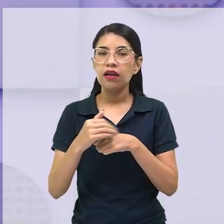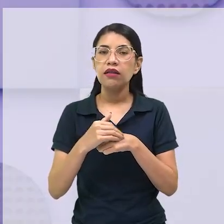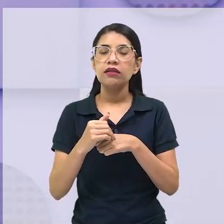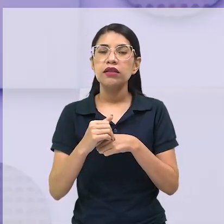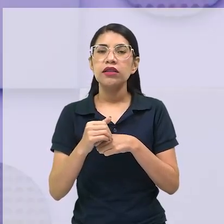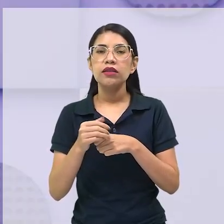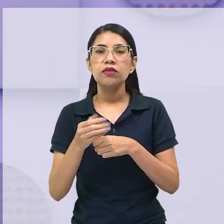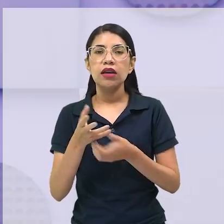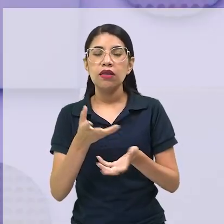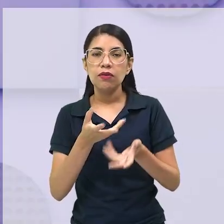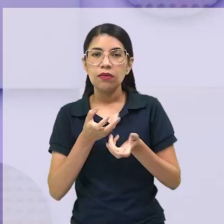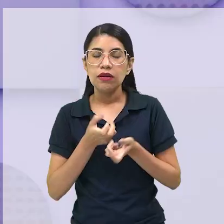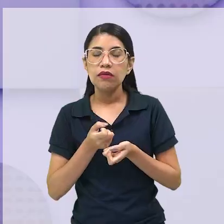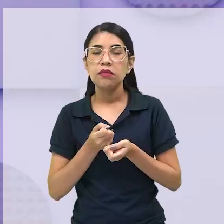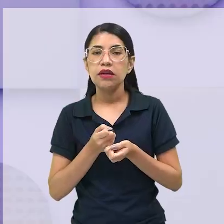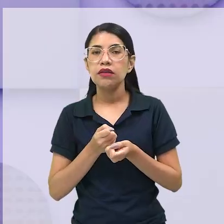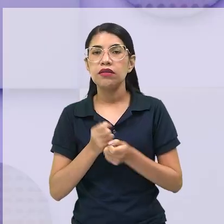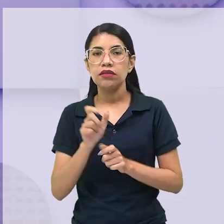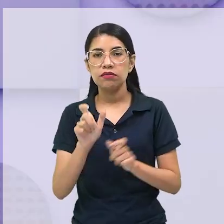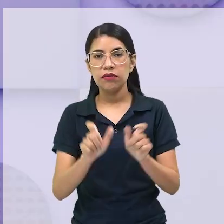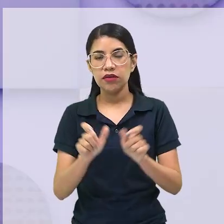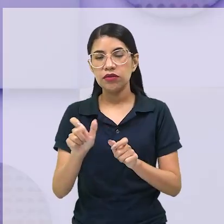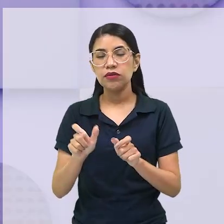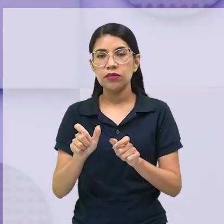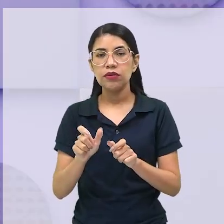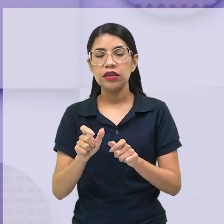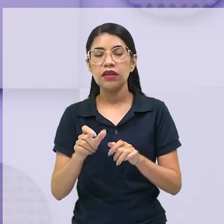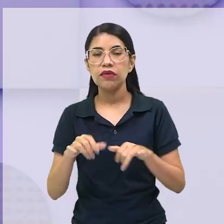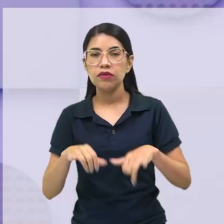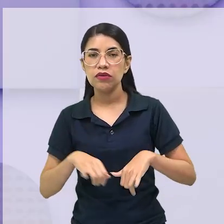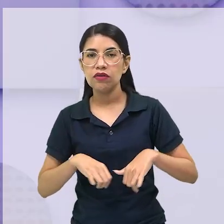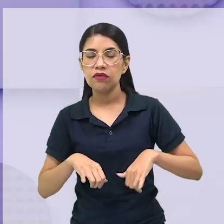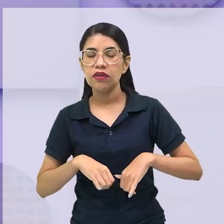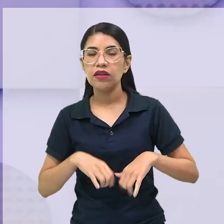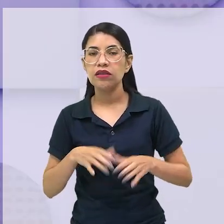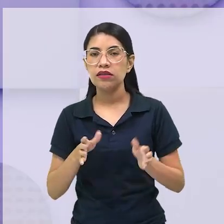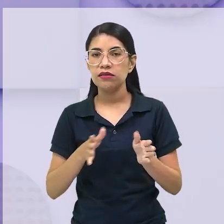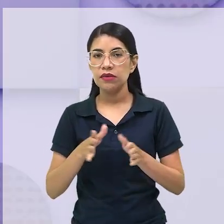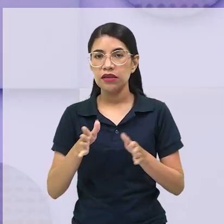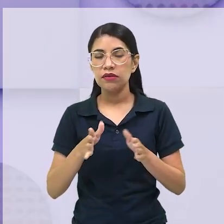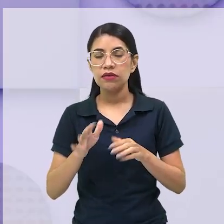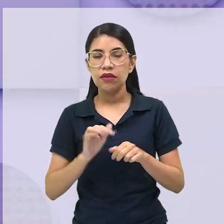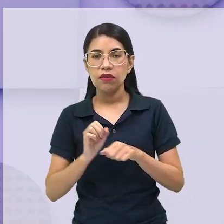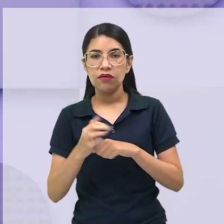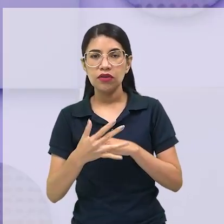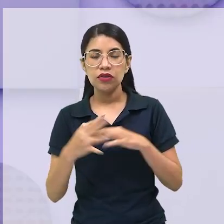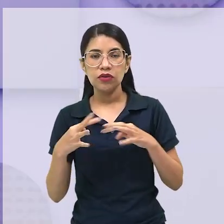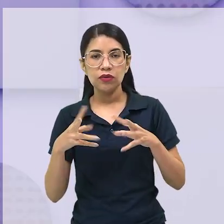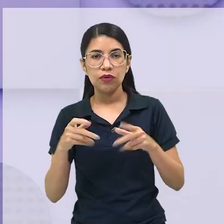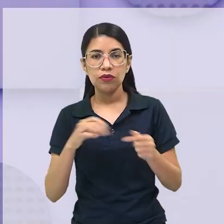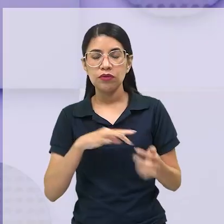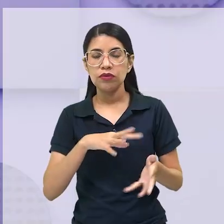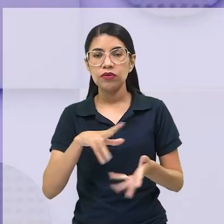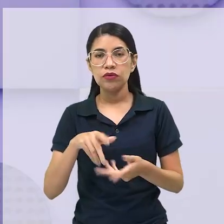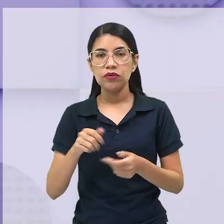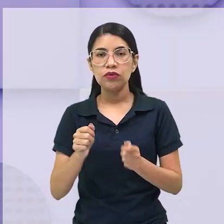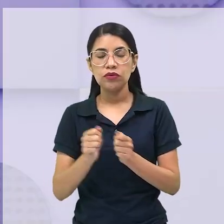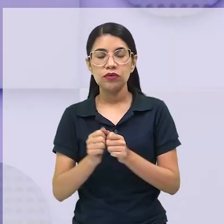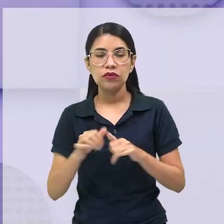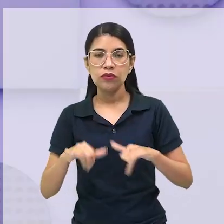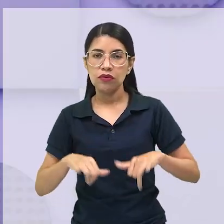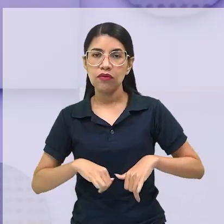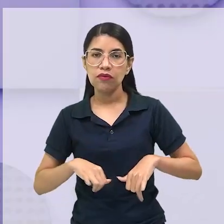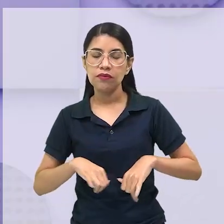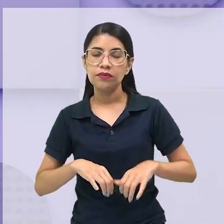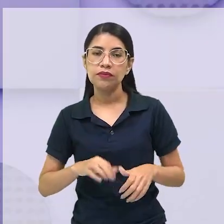de comunicação com o seu fiel, que estava passando por esse momento bem tremendo que toda a humanidade sofreu junto, né? E